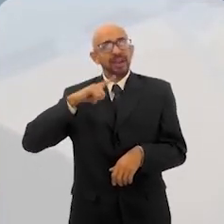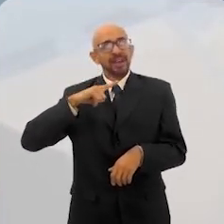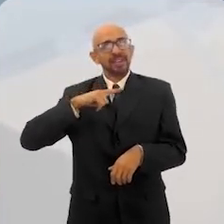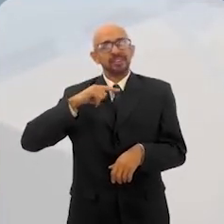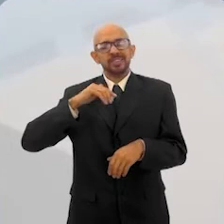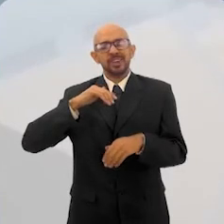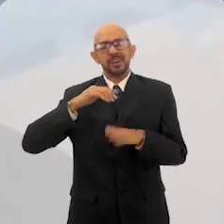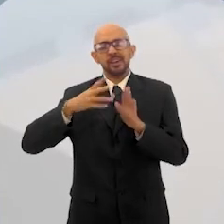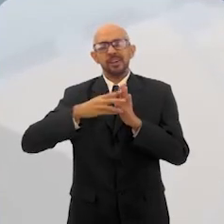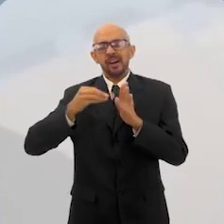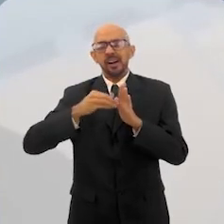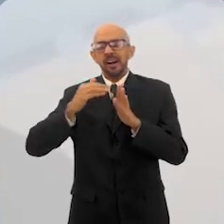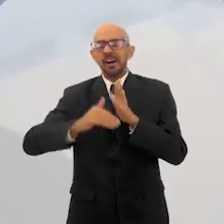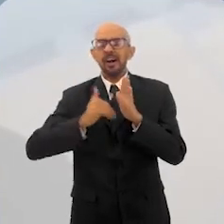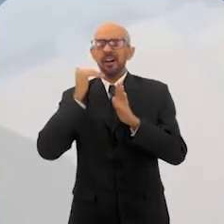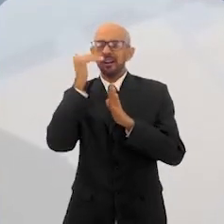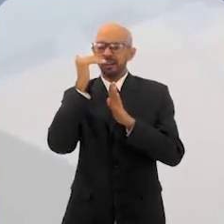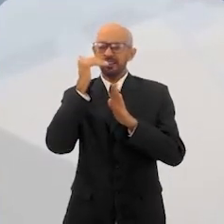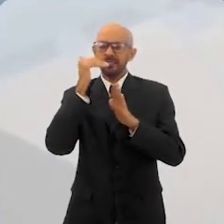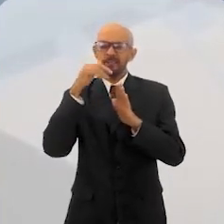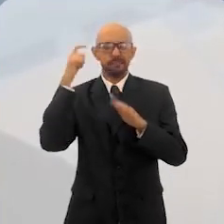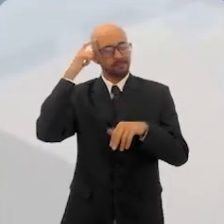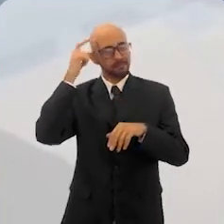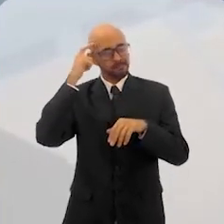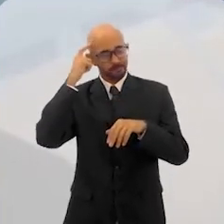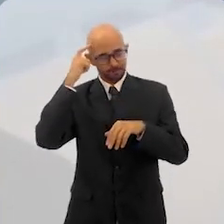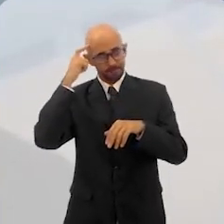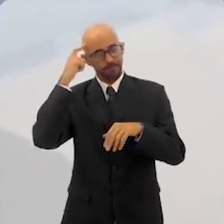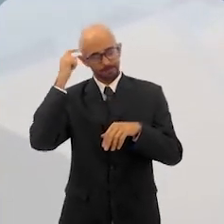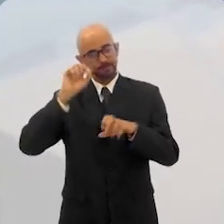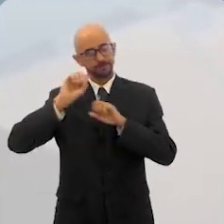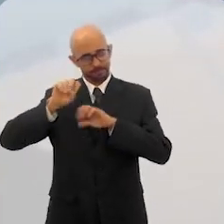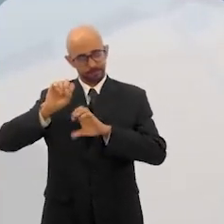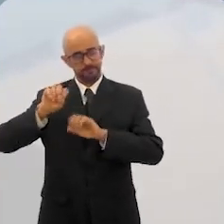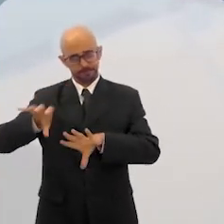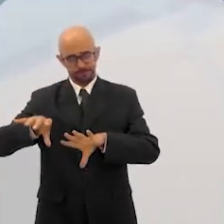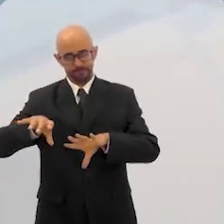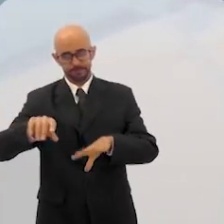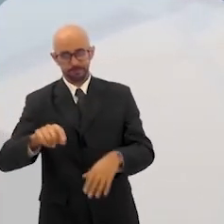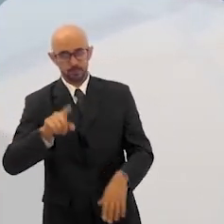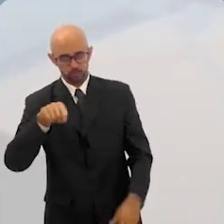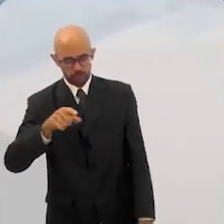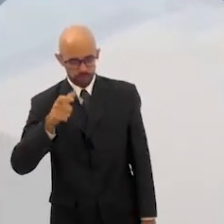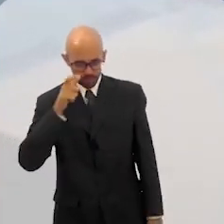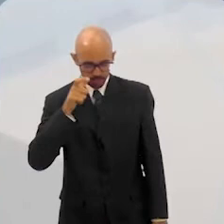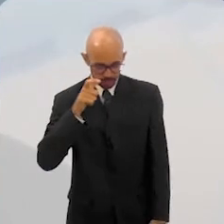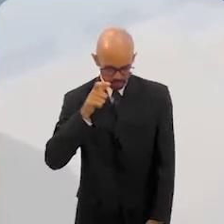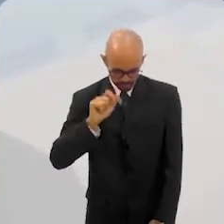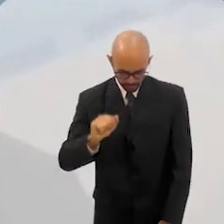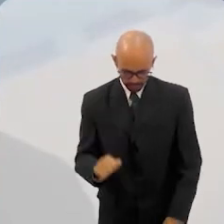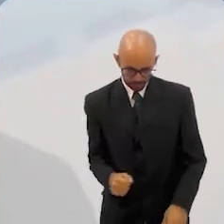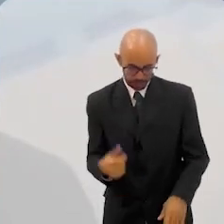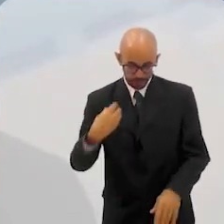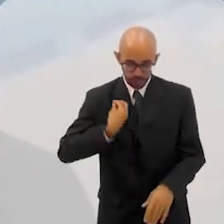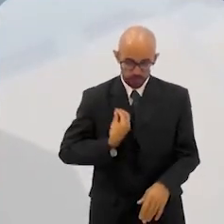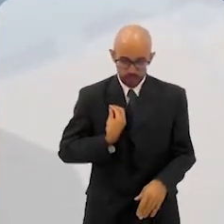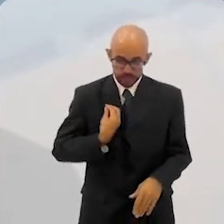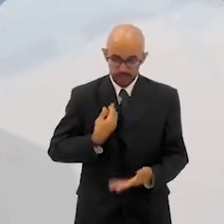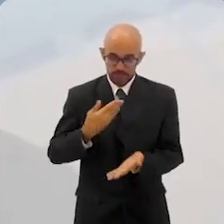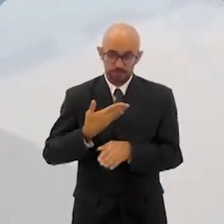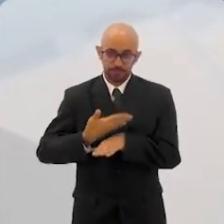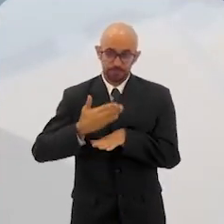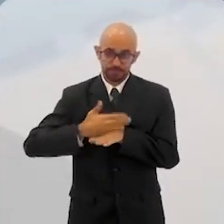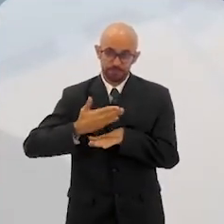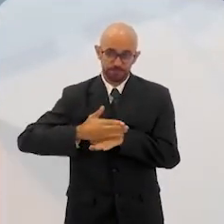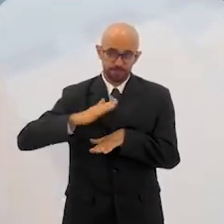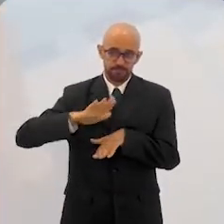um outro padrão de pensar a educação, e isso era muito interessante, porque ela vivenciava na prática.